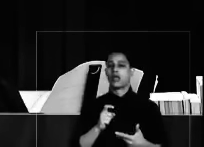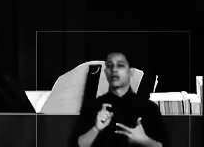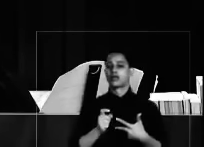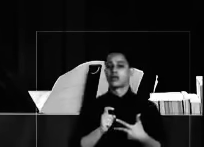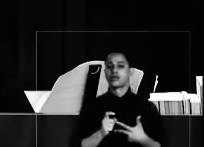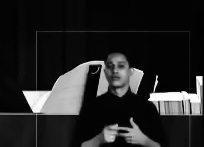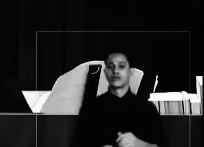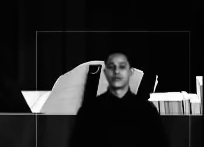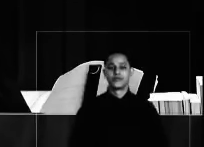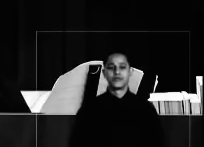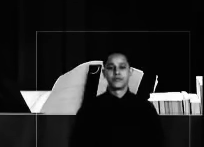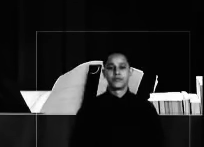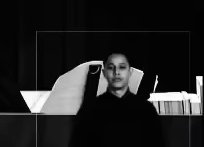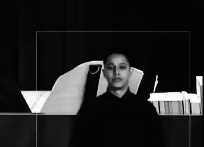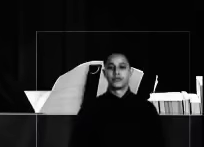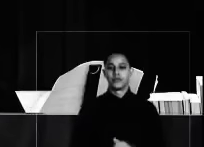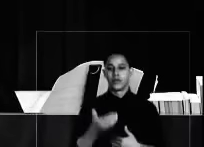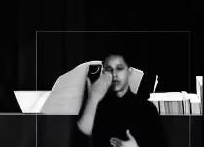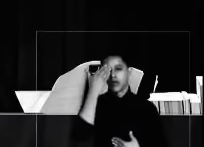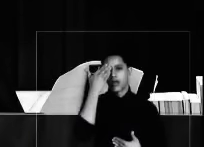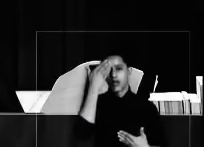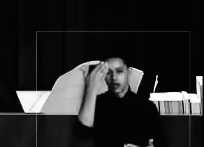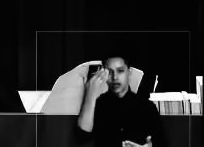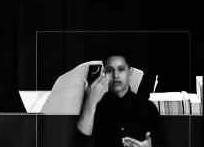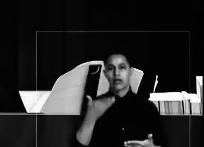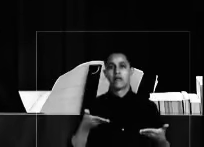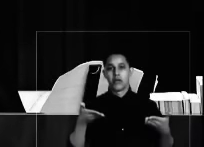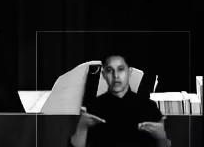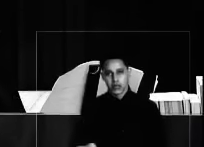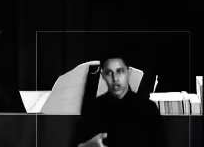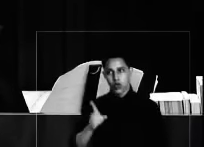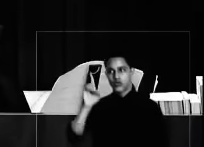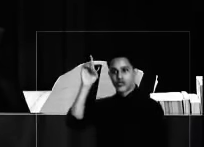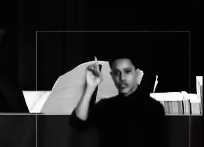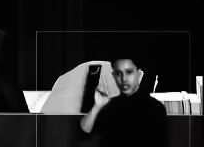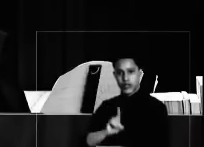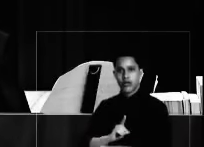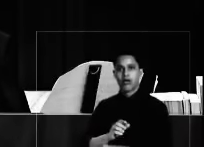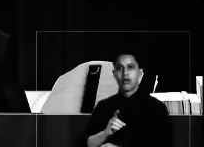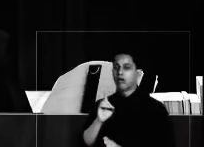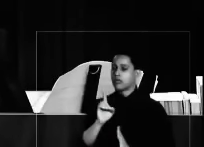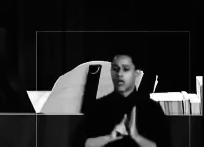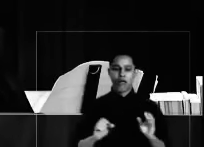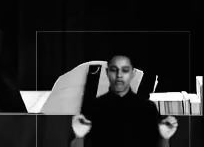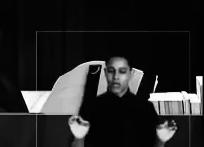E fica por isso mesmo. Vocês querem saber por que o Felipe Martins está na prisão? É muito simples.